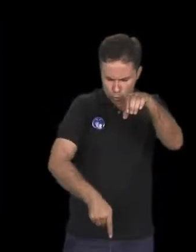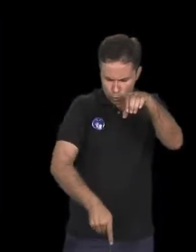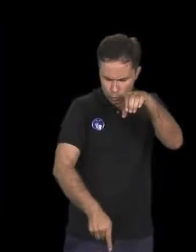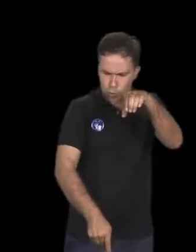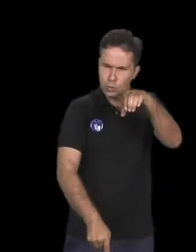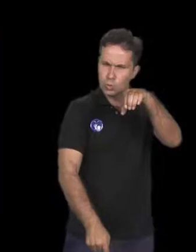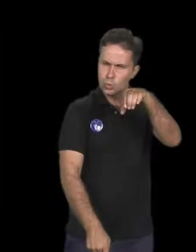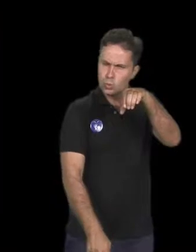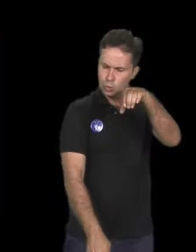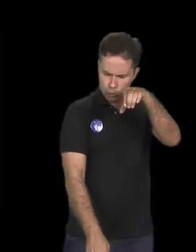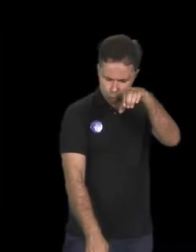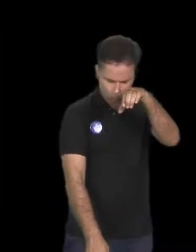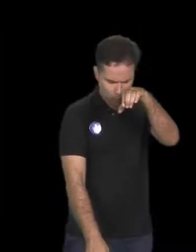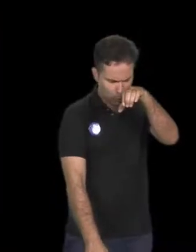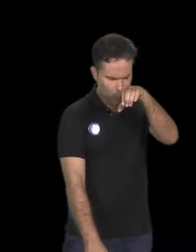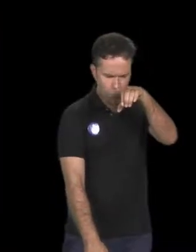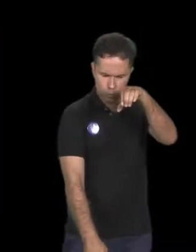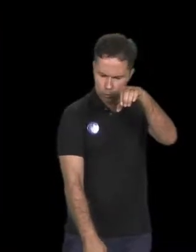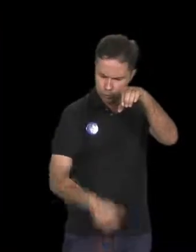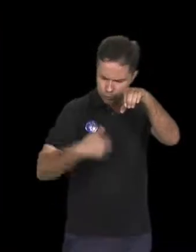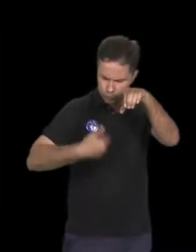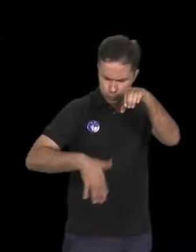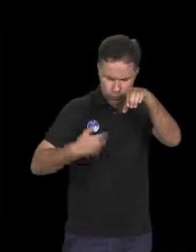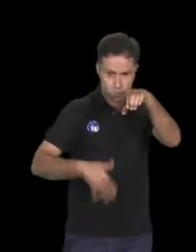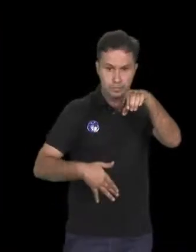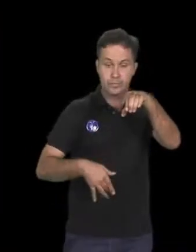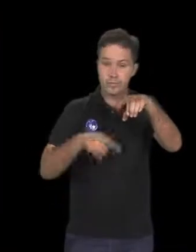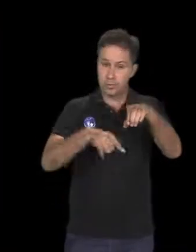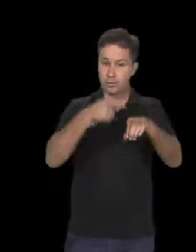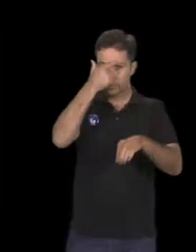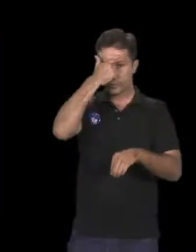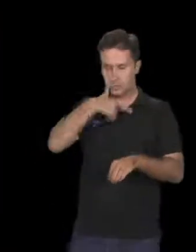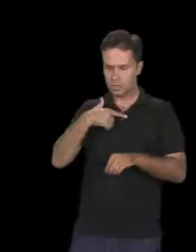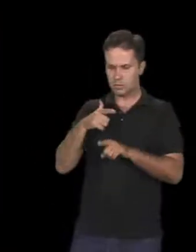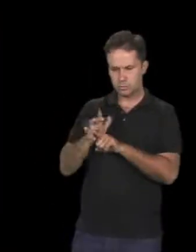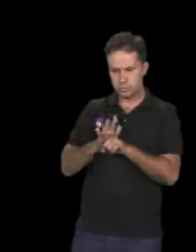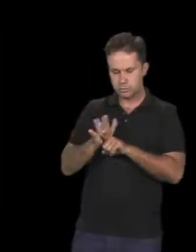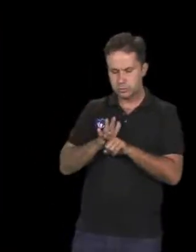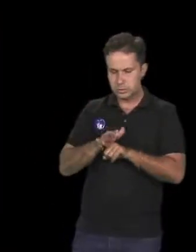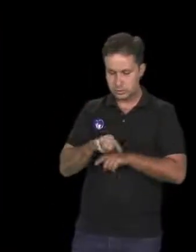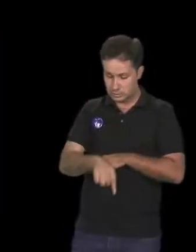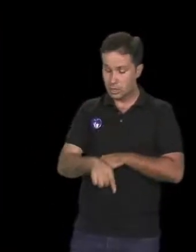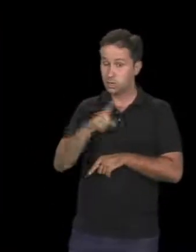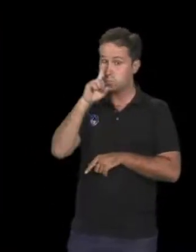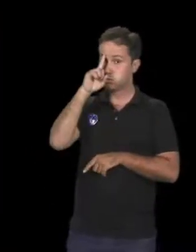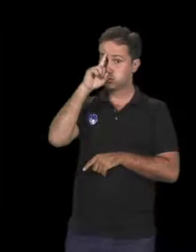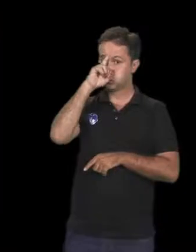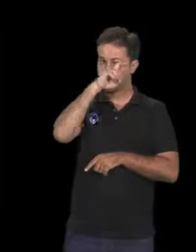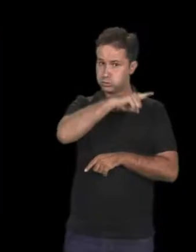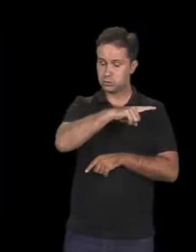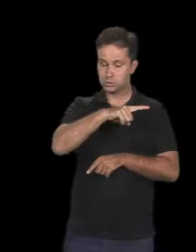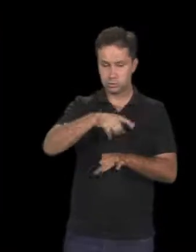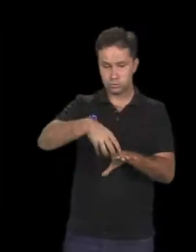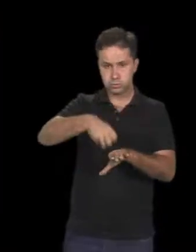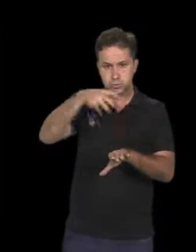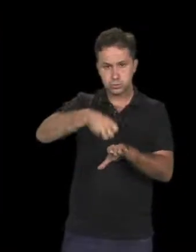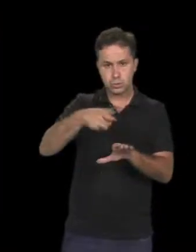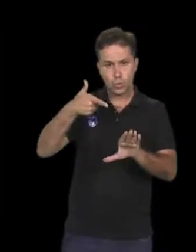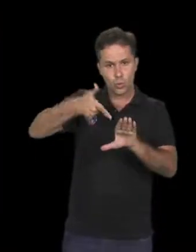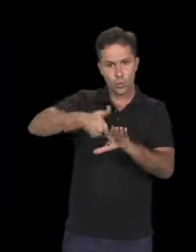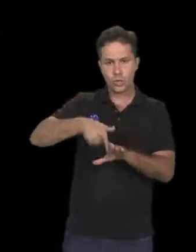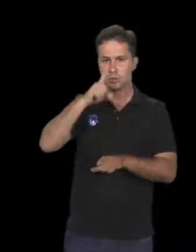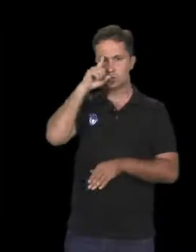um oba-oba, construiu-se uma certa imagem de Brasil, potência petrolífera, que muito